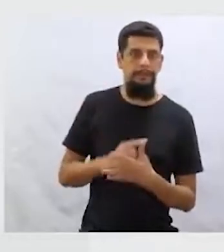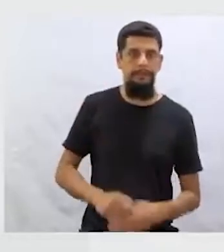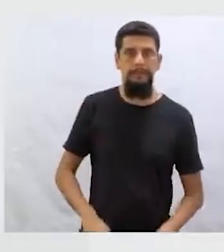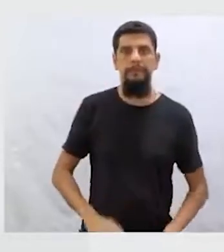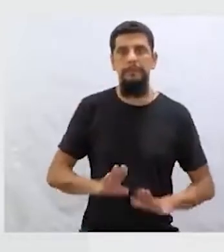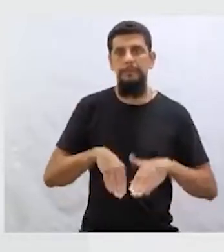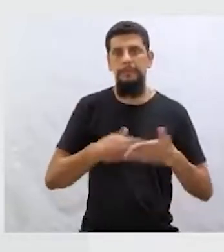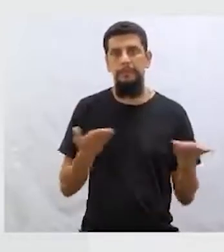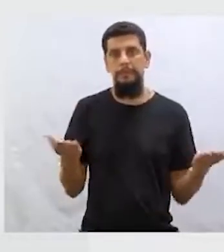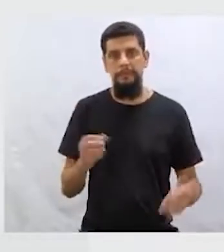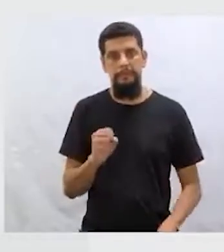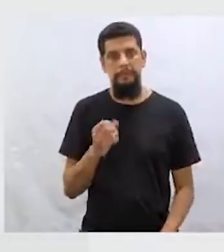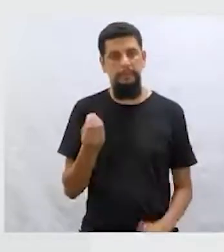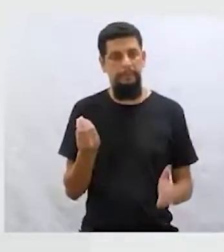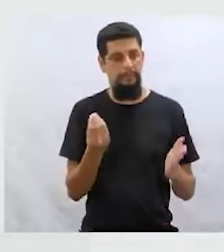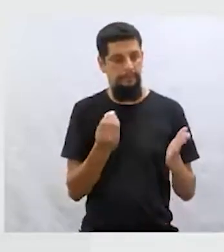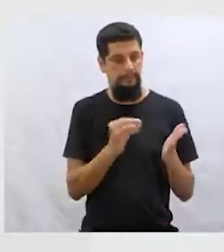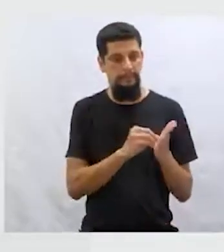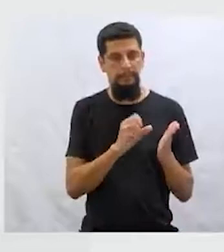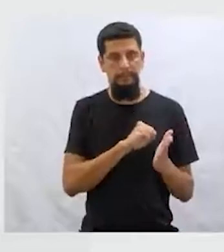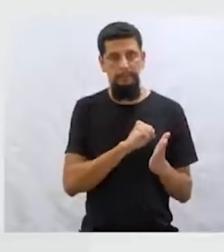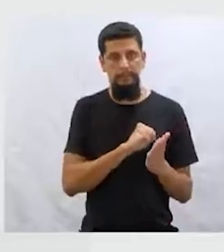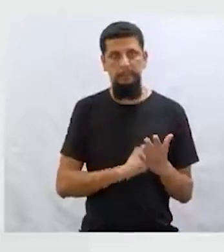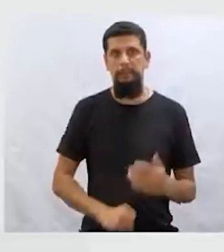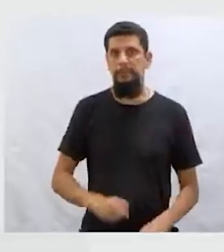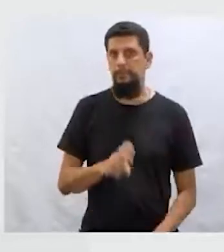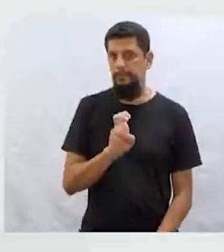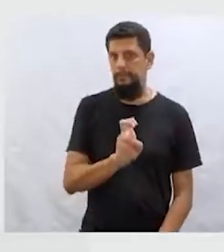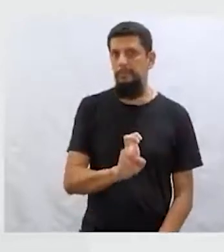1, 2, 3, 4, 5. Então, está representado o número